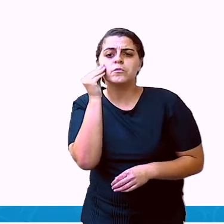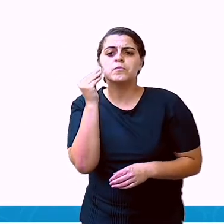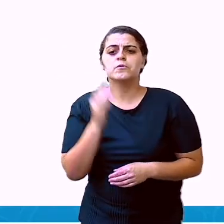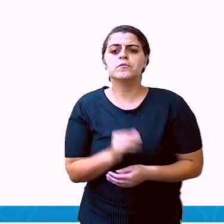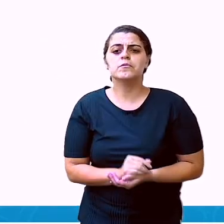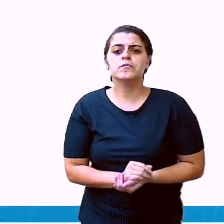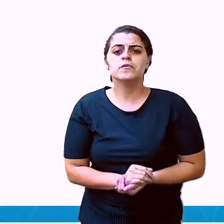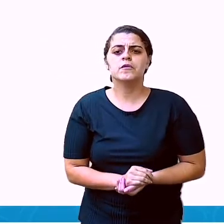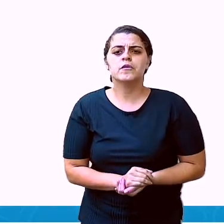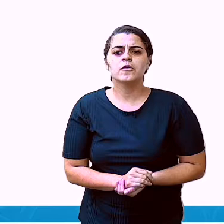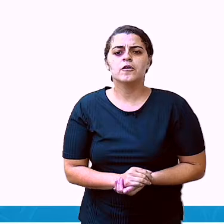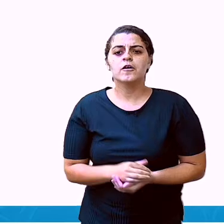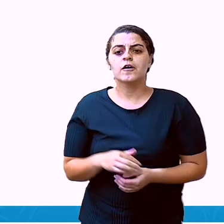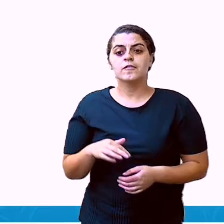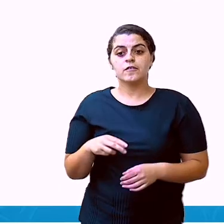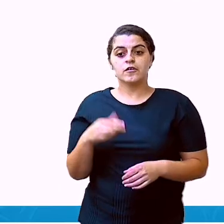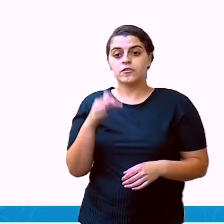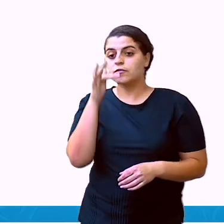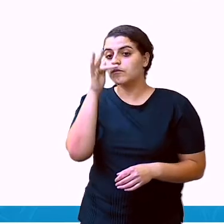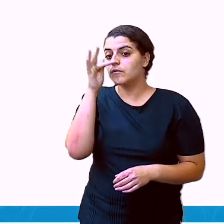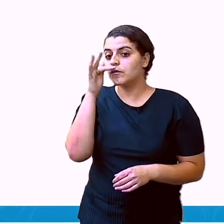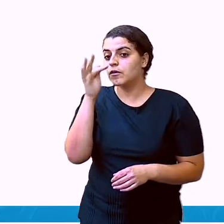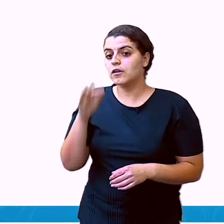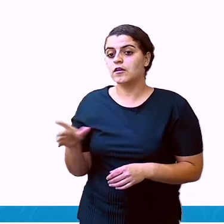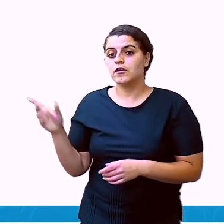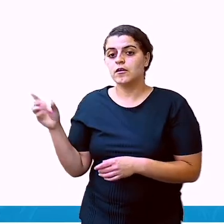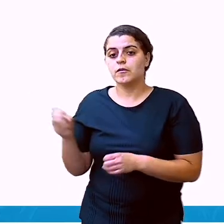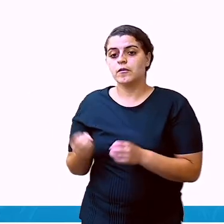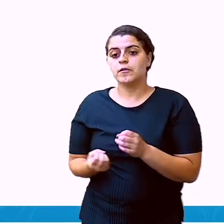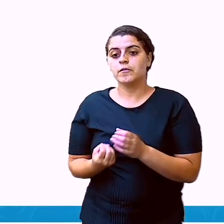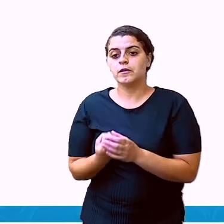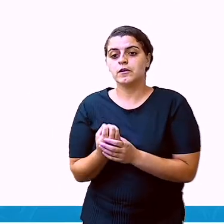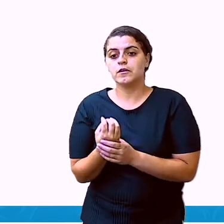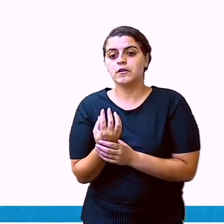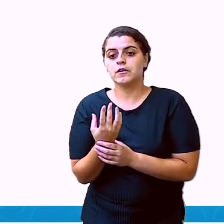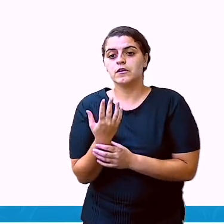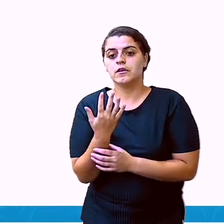experimento. As folhas começaram a brotar.